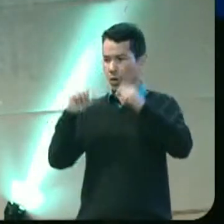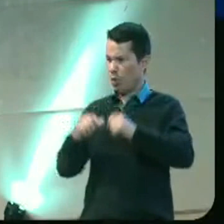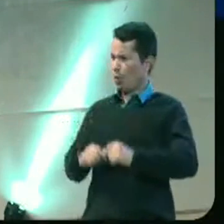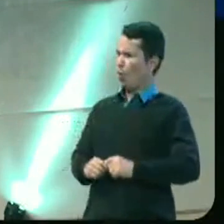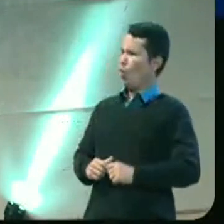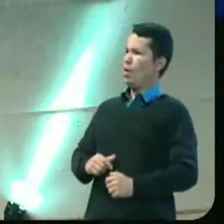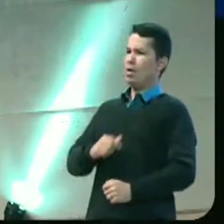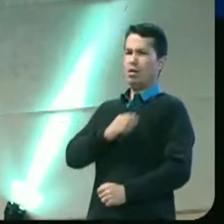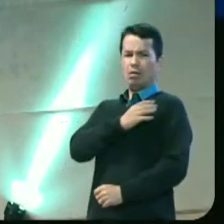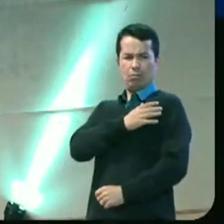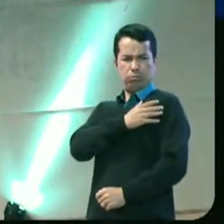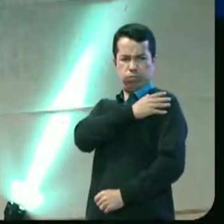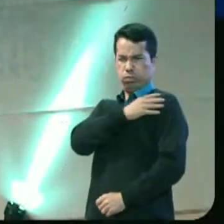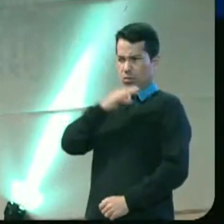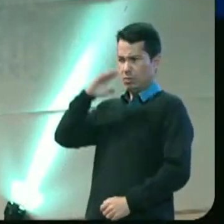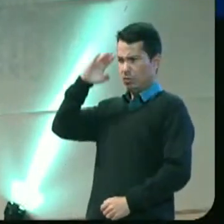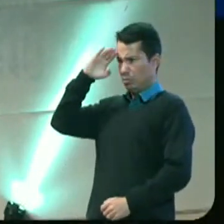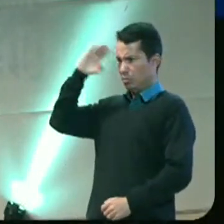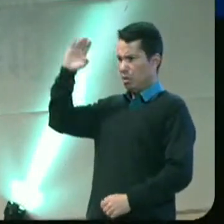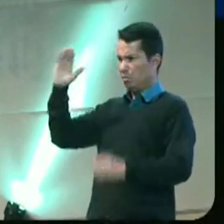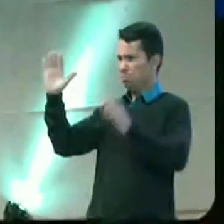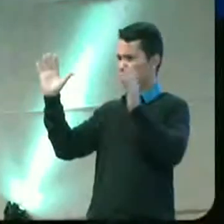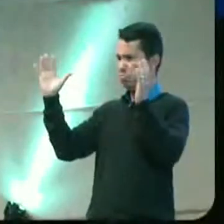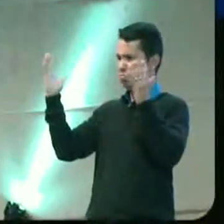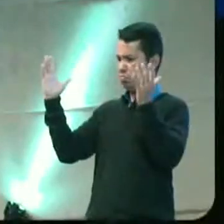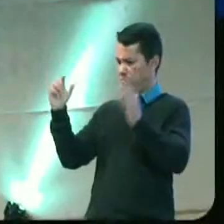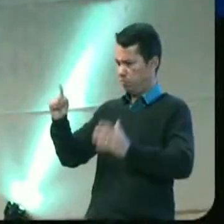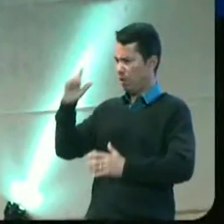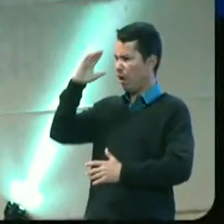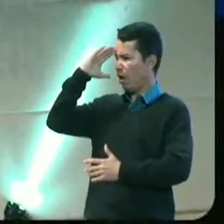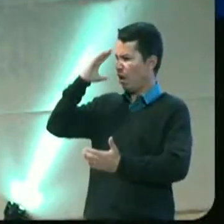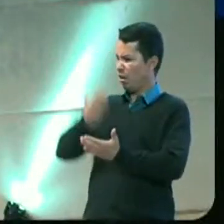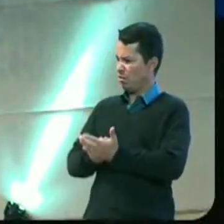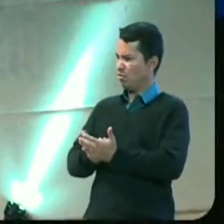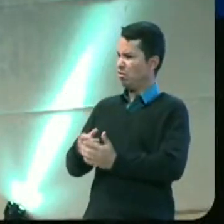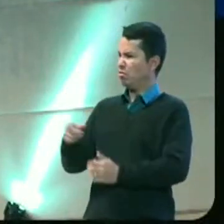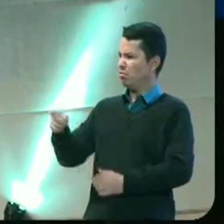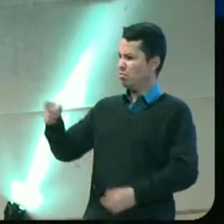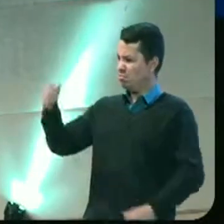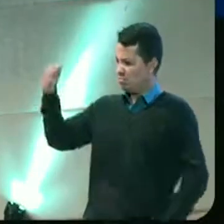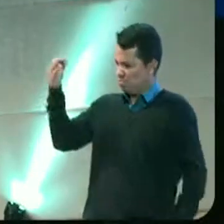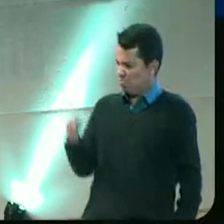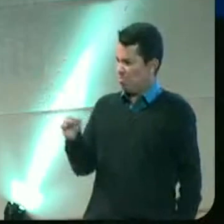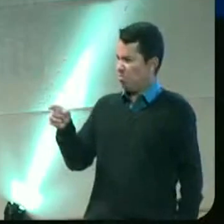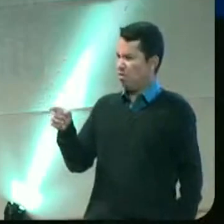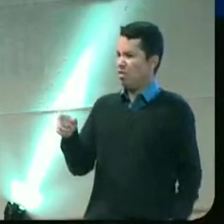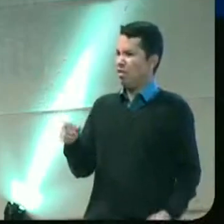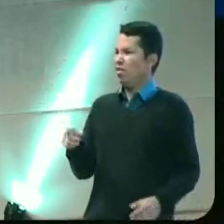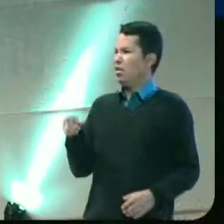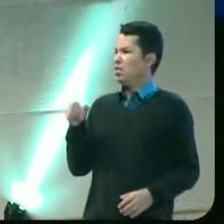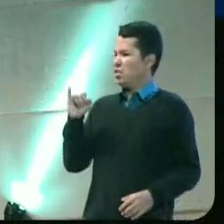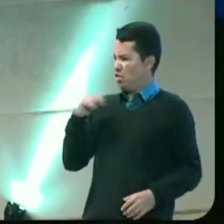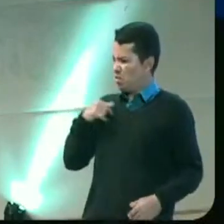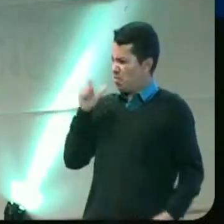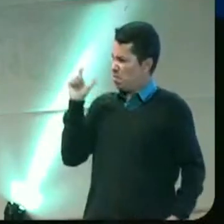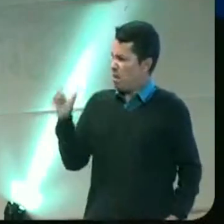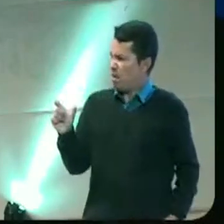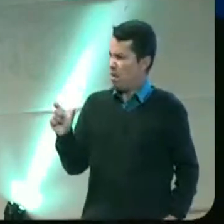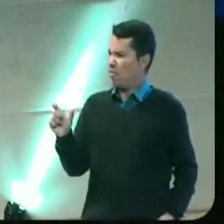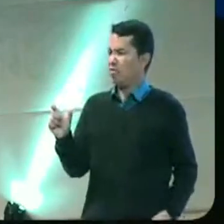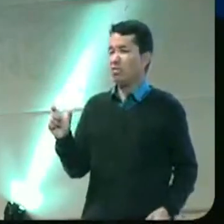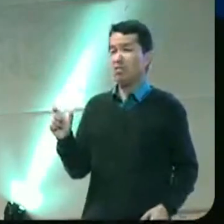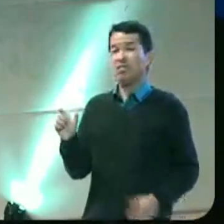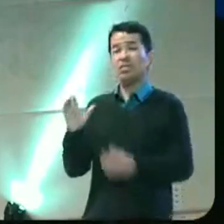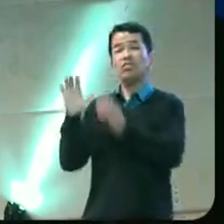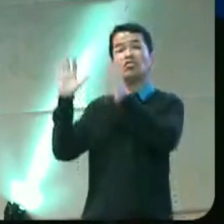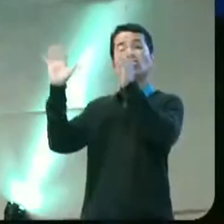Por quê? Porque aquele centurião acreditou que somente numa palavra, ele não precisava ir até lá, ele